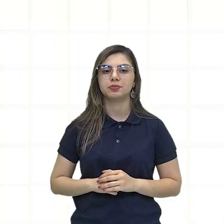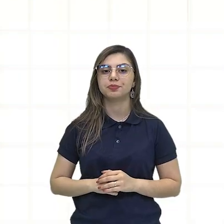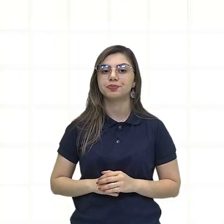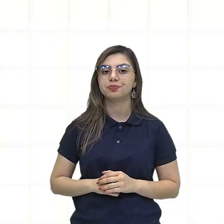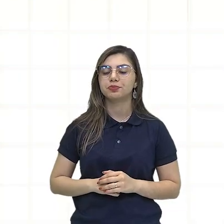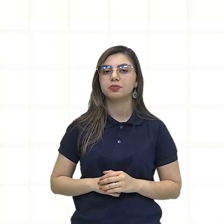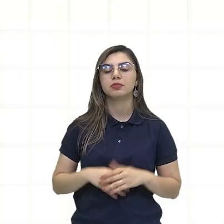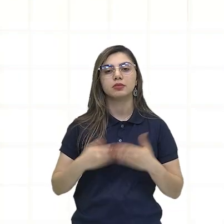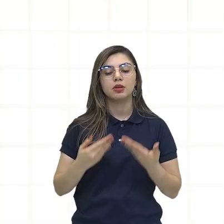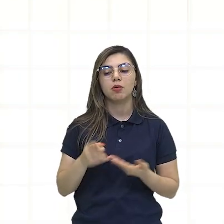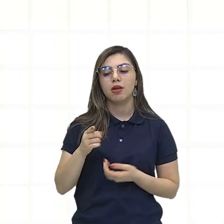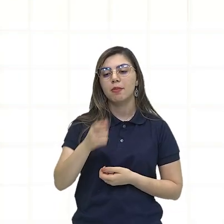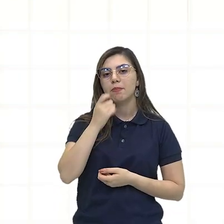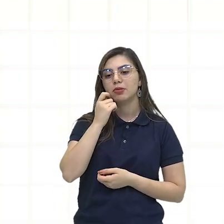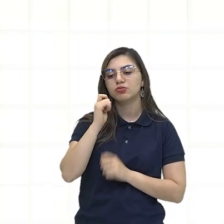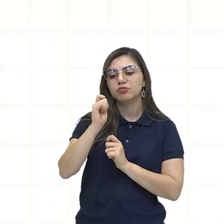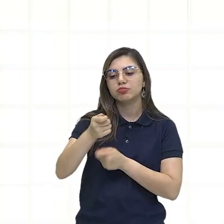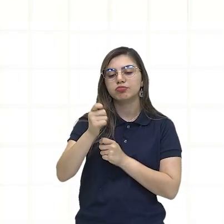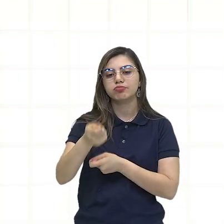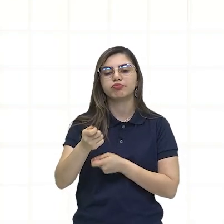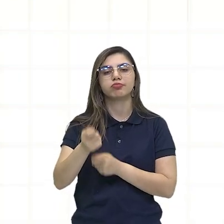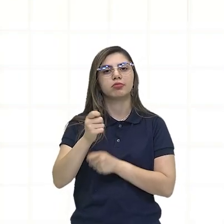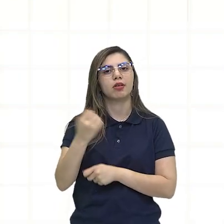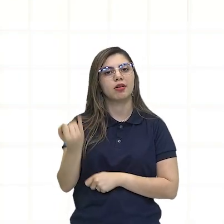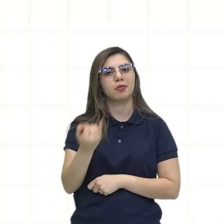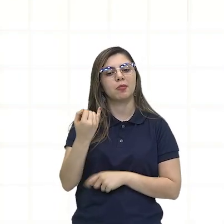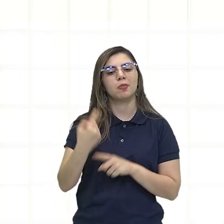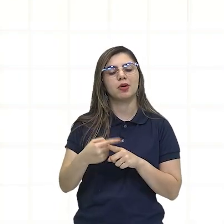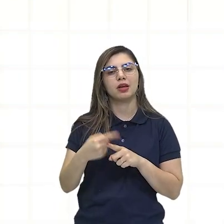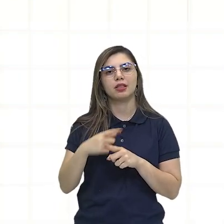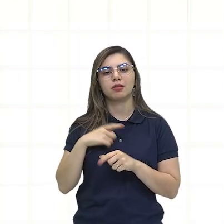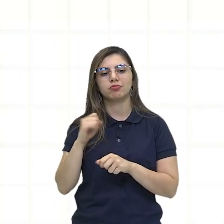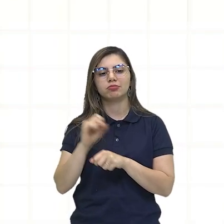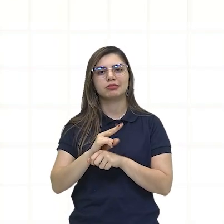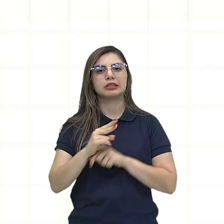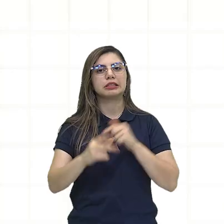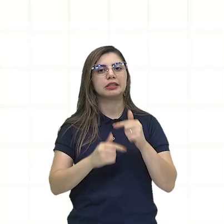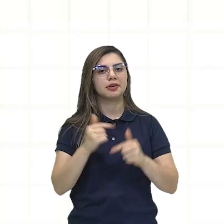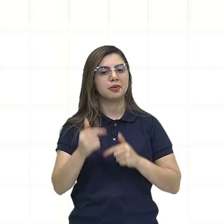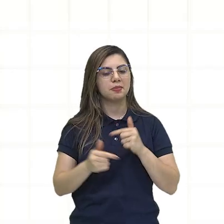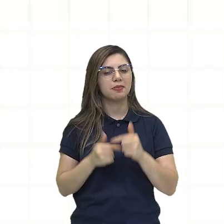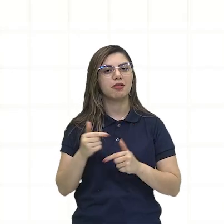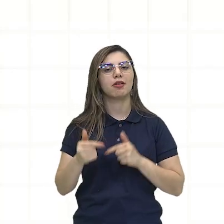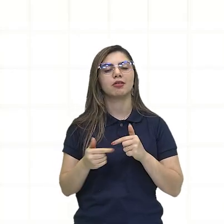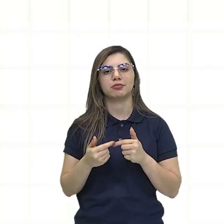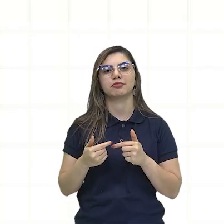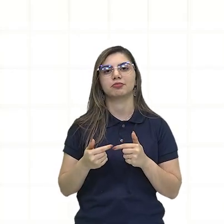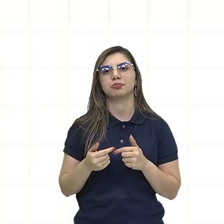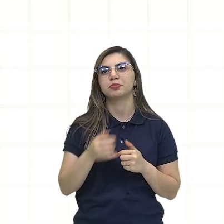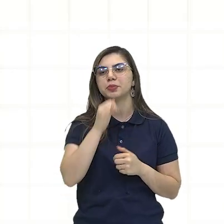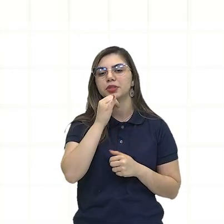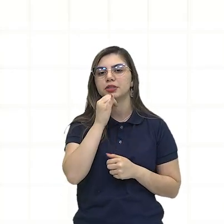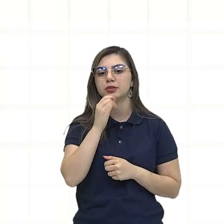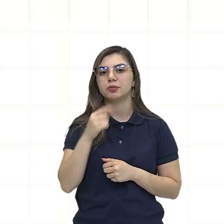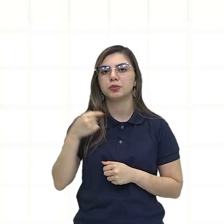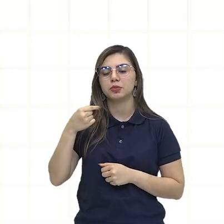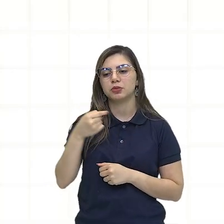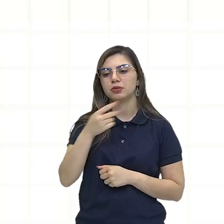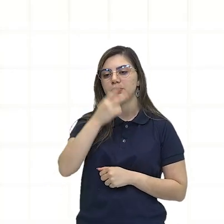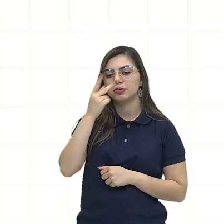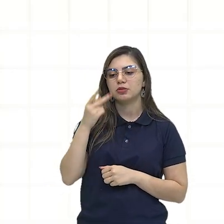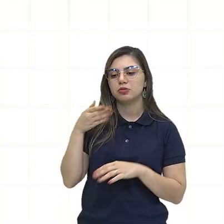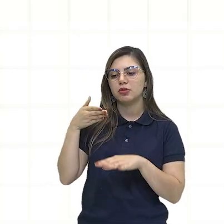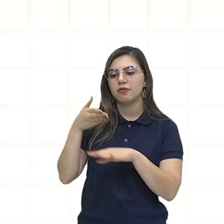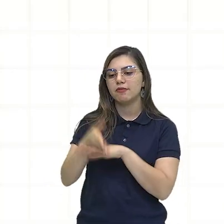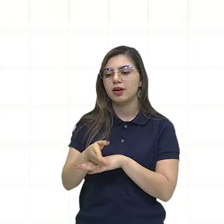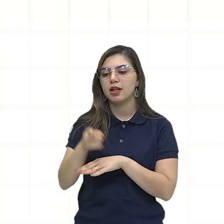pesca também é importante porque ela vai gerar empregos em todas as suas etapas. Na parte de retirar